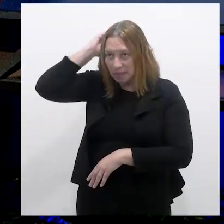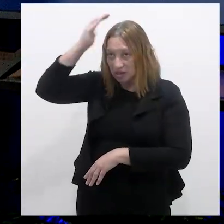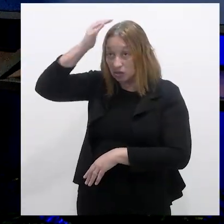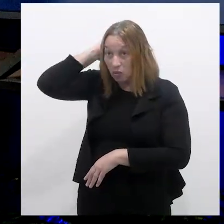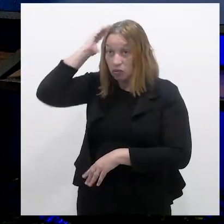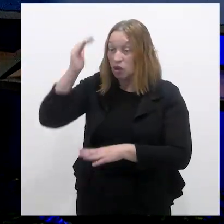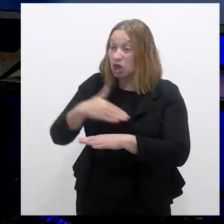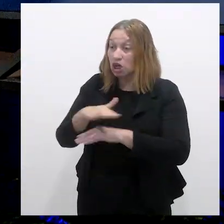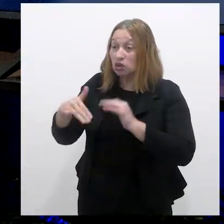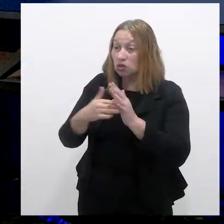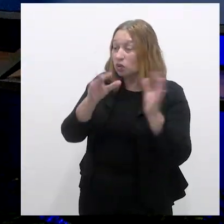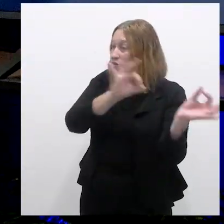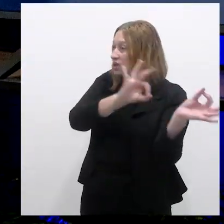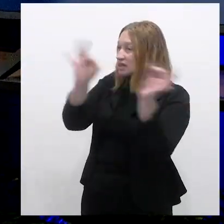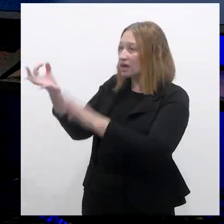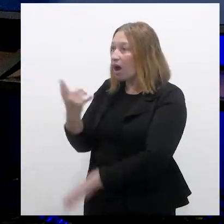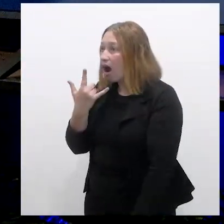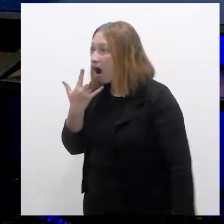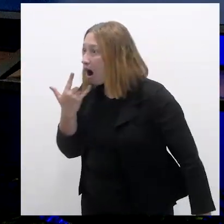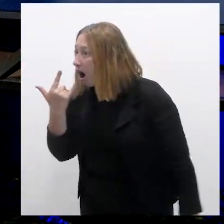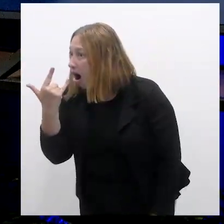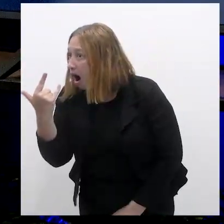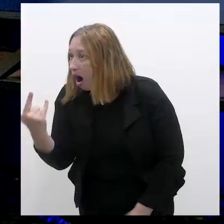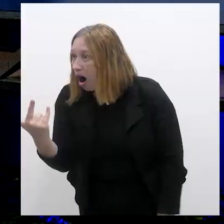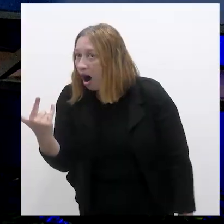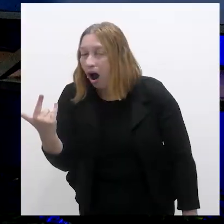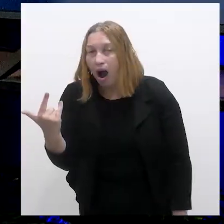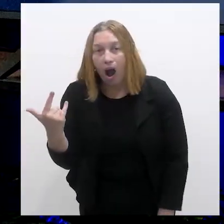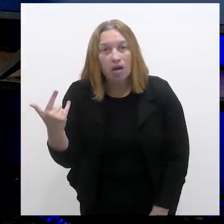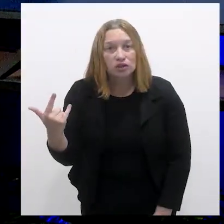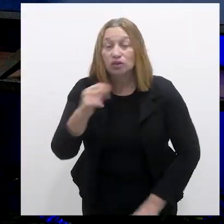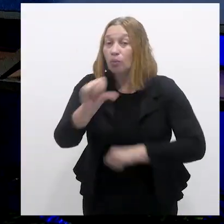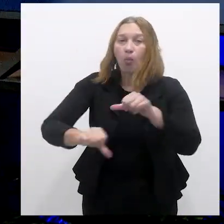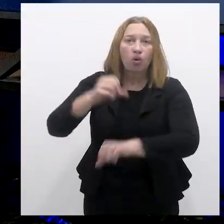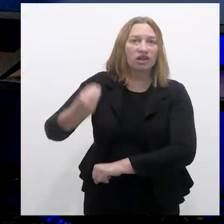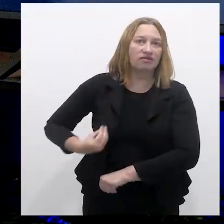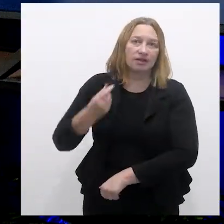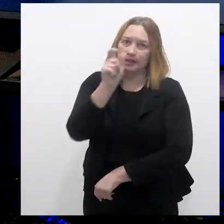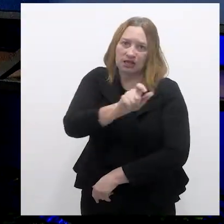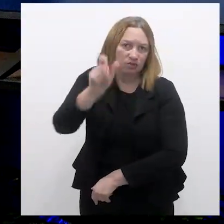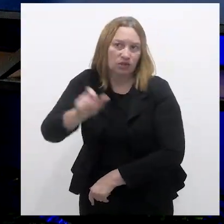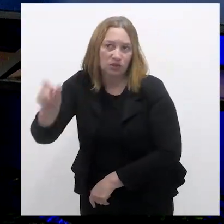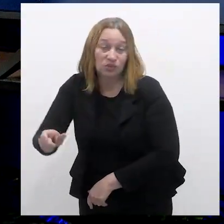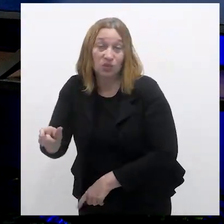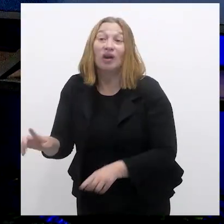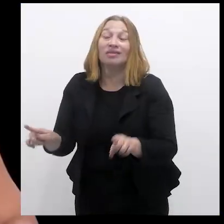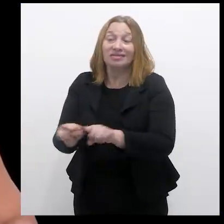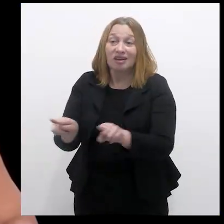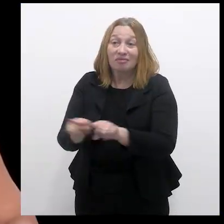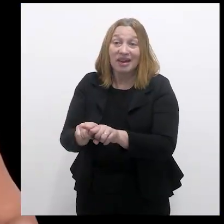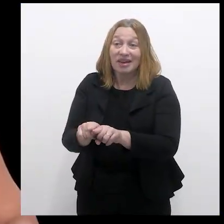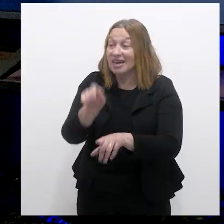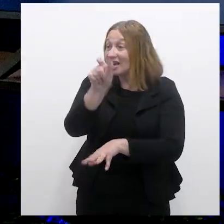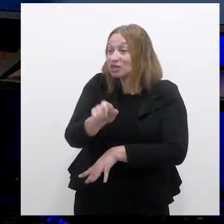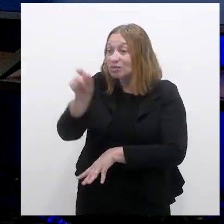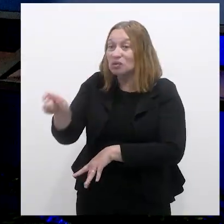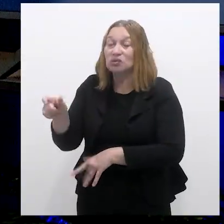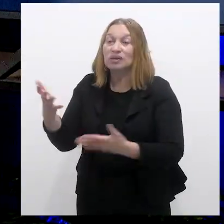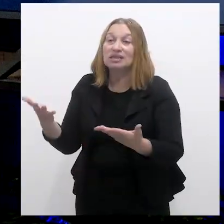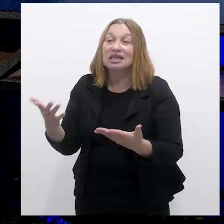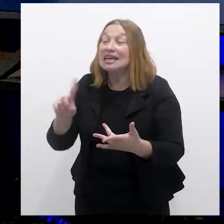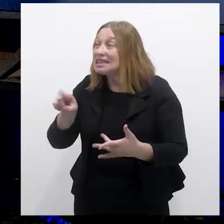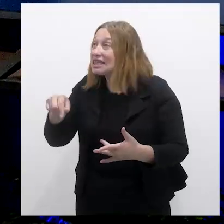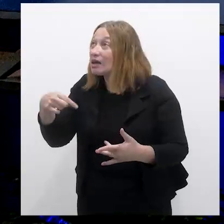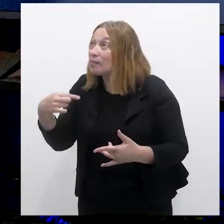aquela música. Aquela música absolutamente ao vivo ali muda a vida daquelas pessoas. Com certeza. E faz também com que